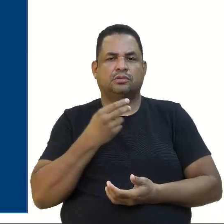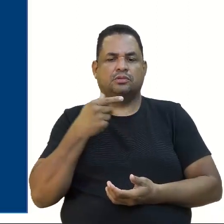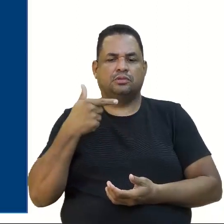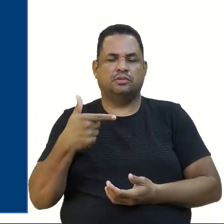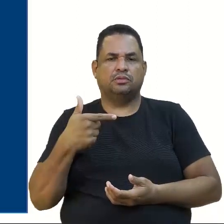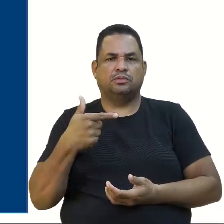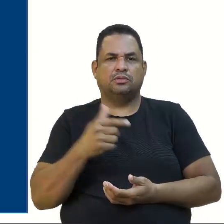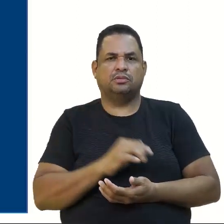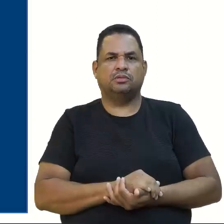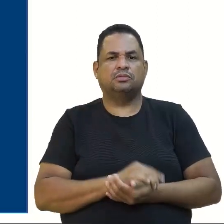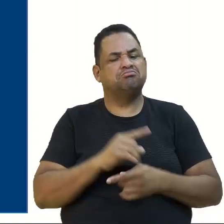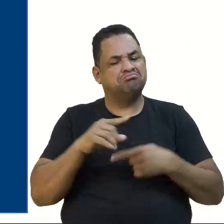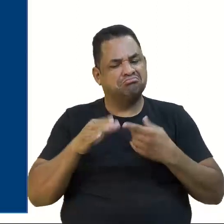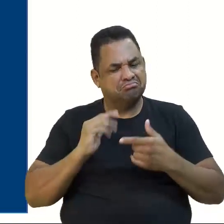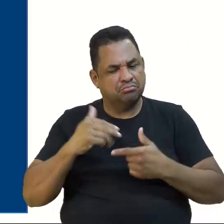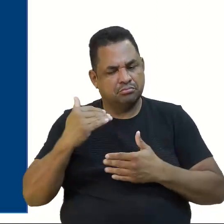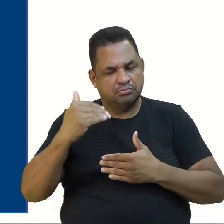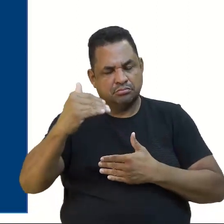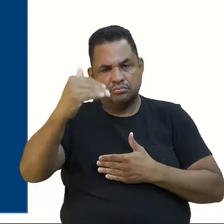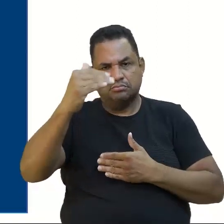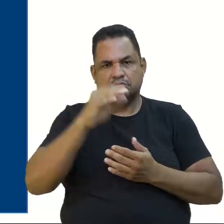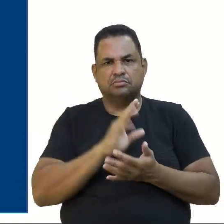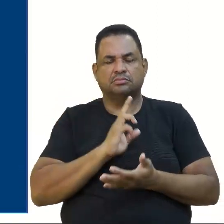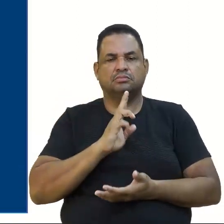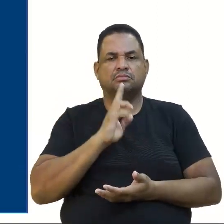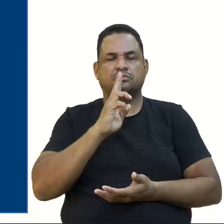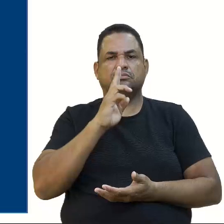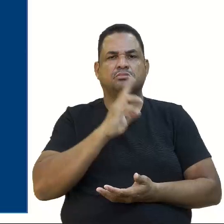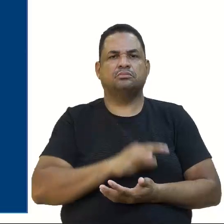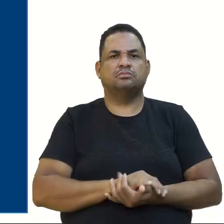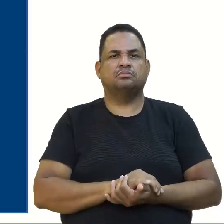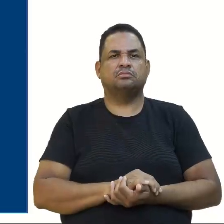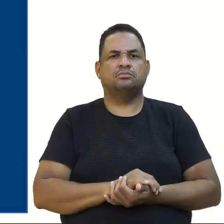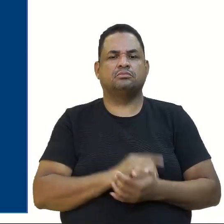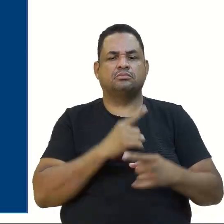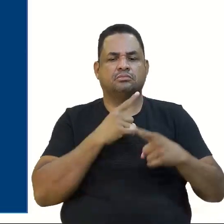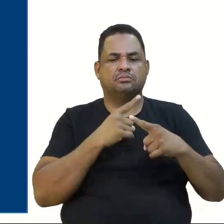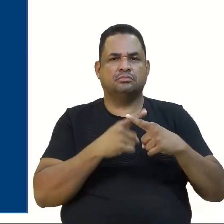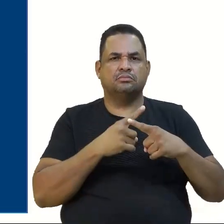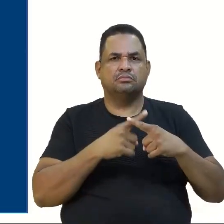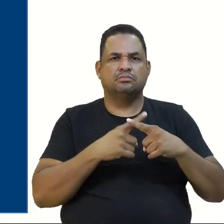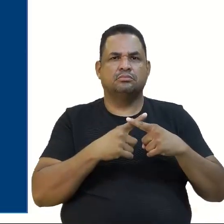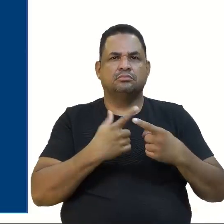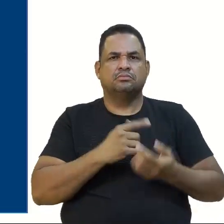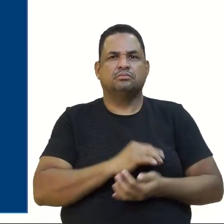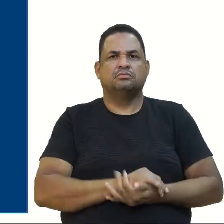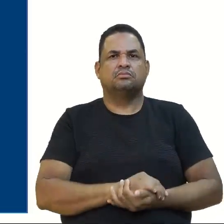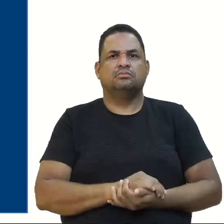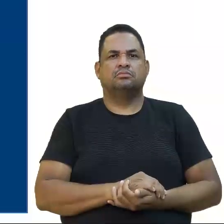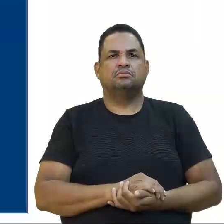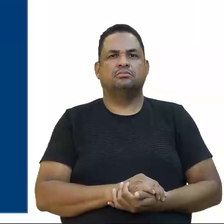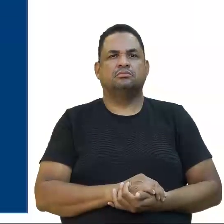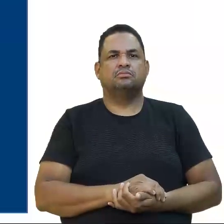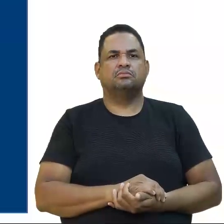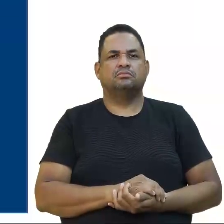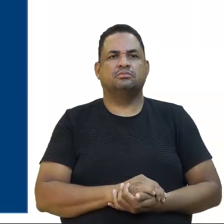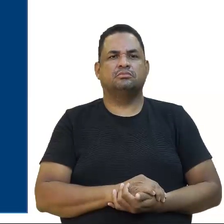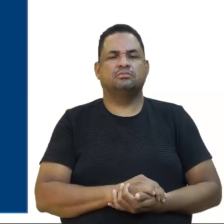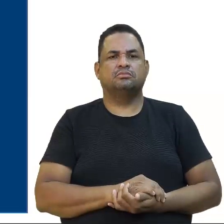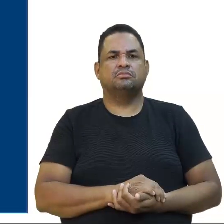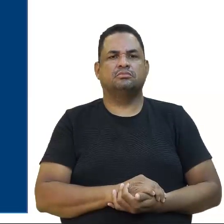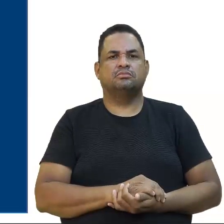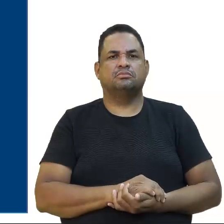32. E assim por diante, né? Então, sempre eu vou multiplicar. Multiplicar por